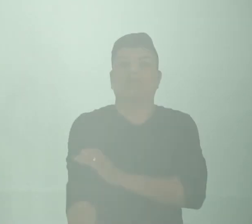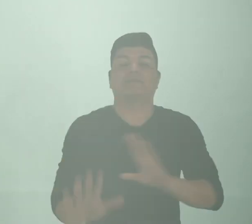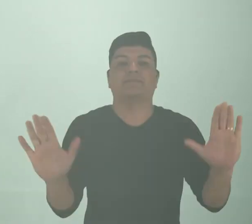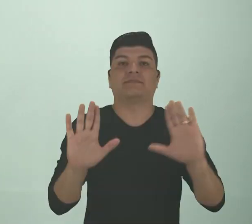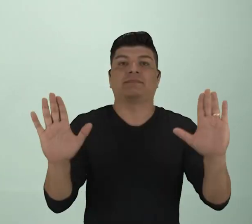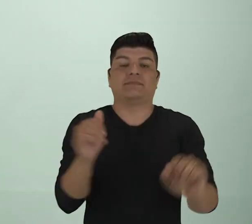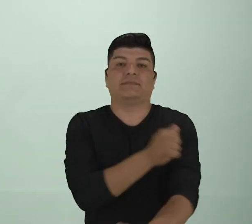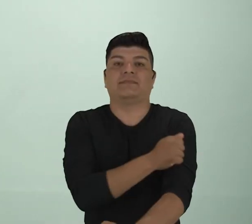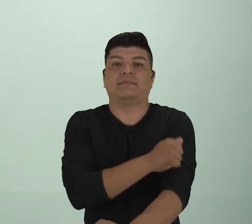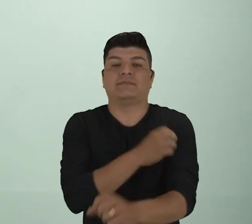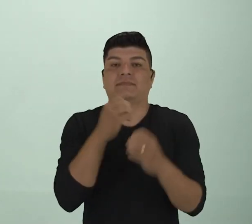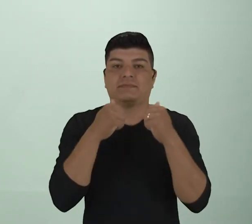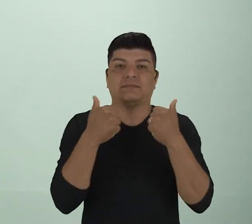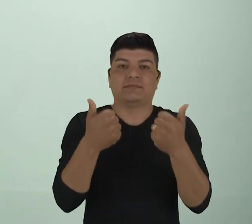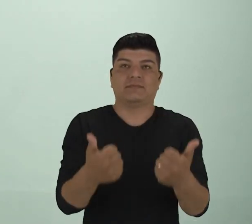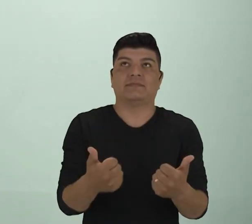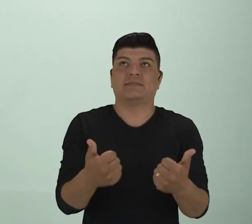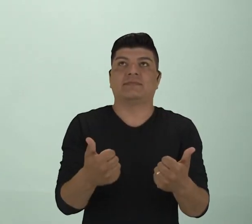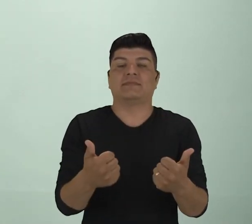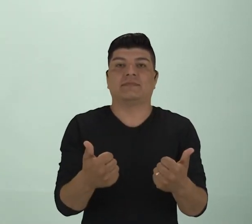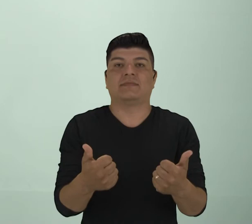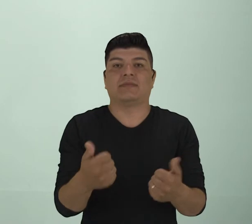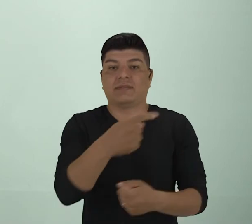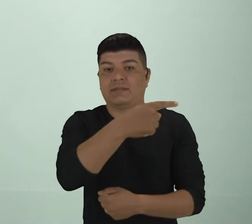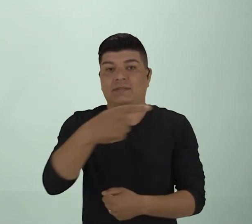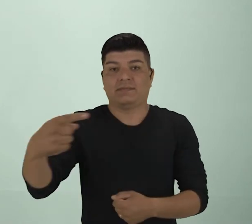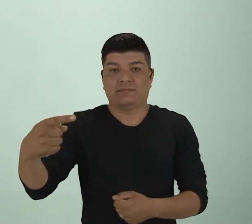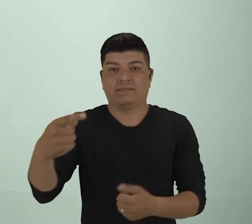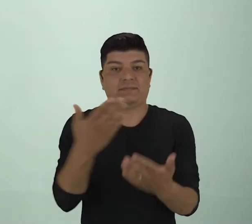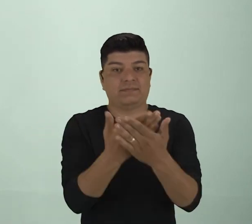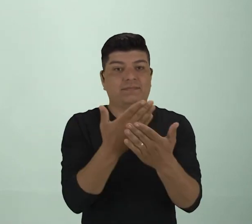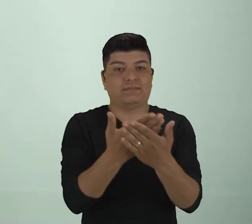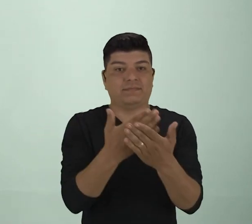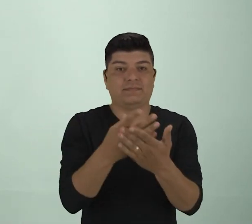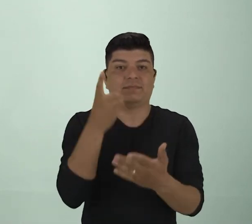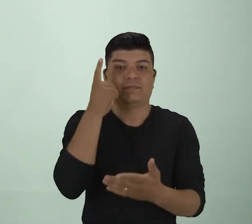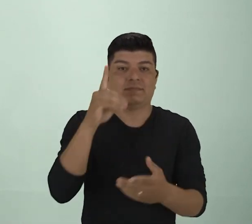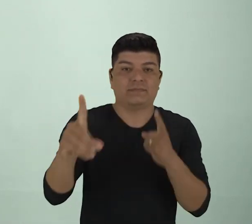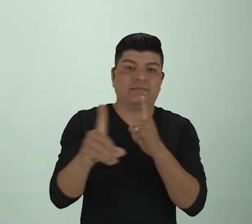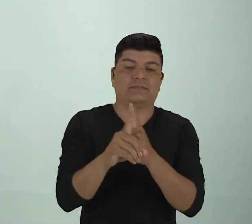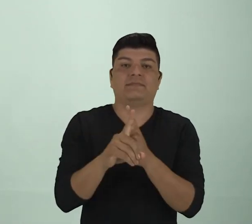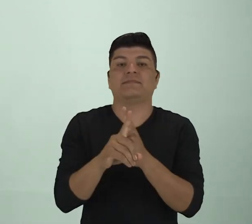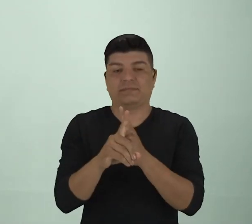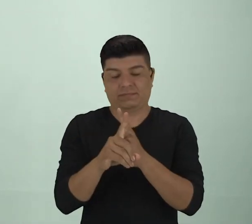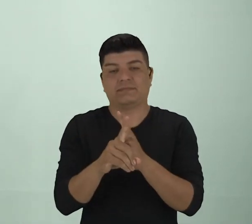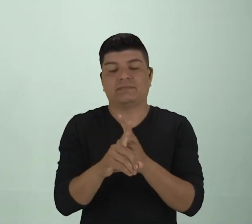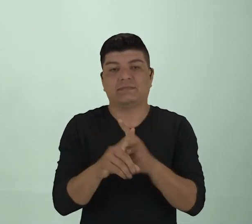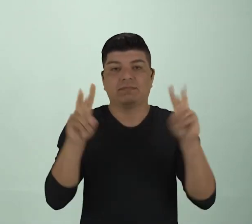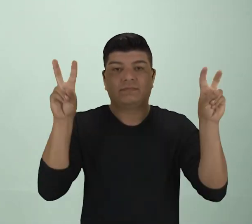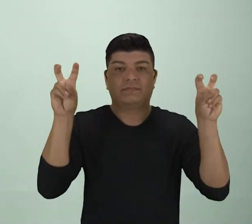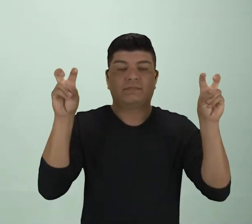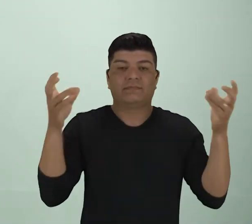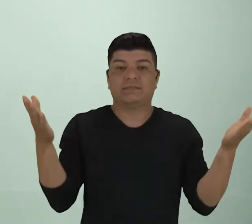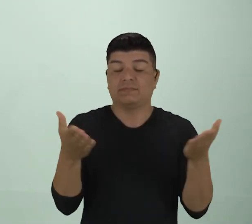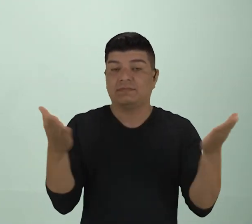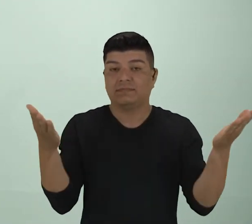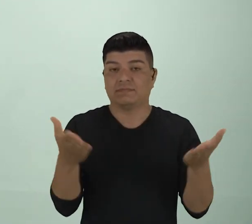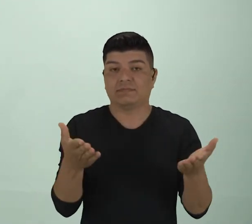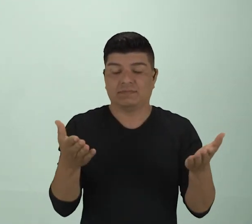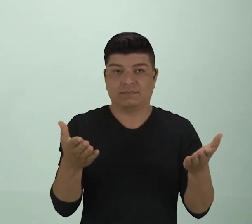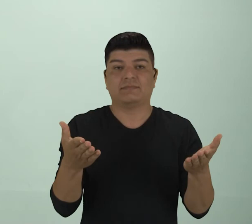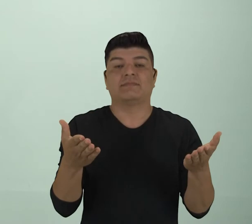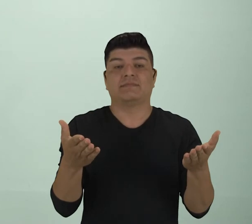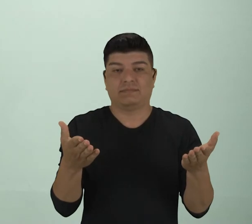Olá, alunos! Como vão vocês? Mais uma semana de aula, mais um dia de encontro. E o nosso assunto de hoje